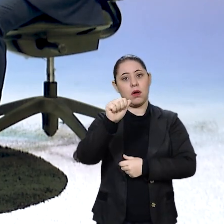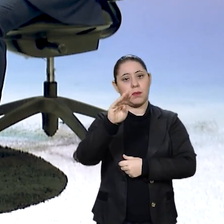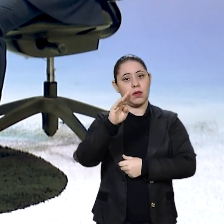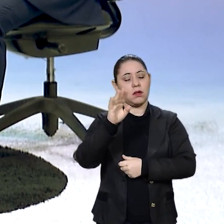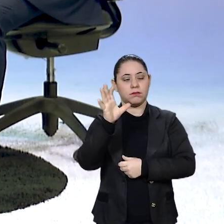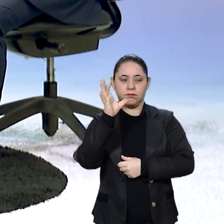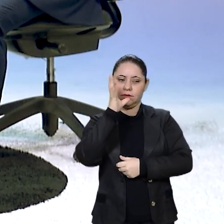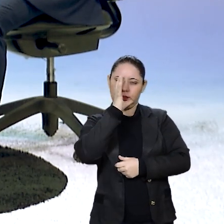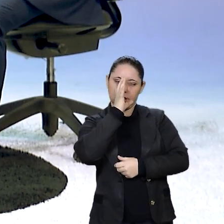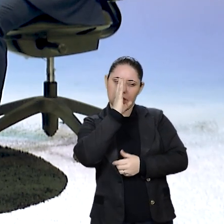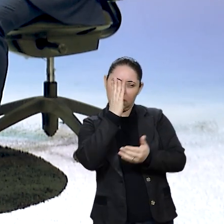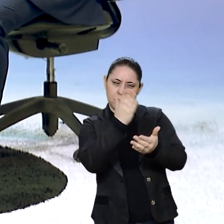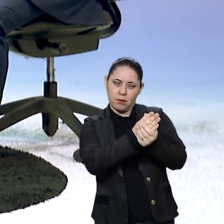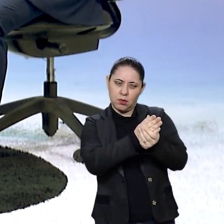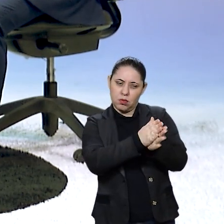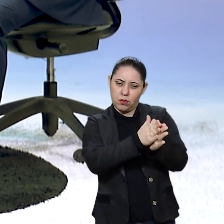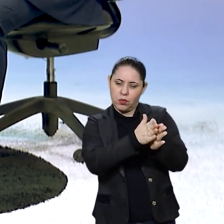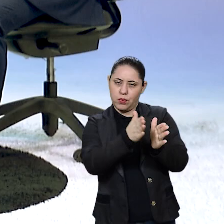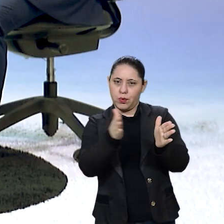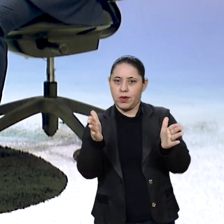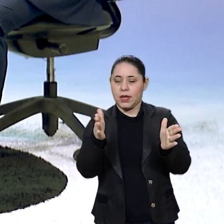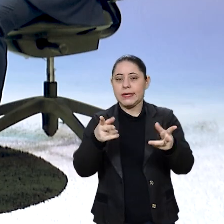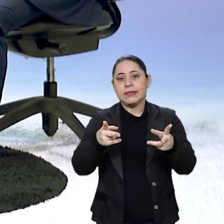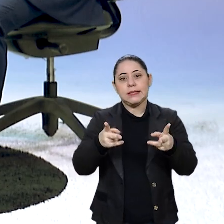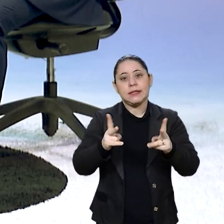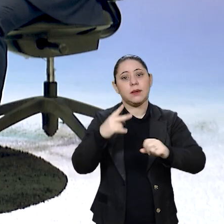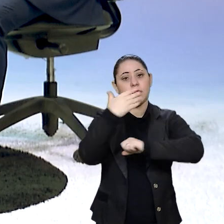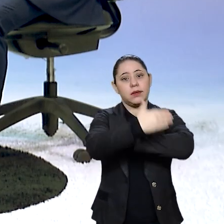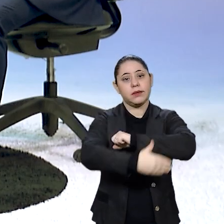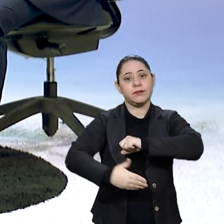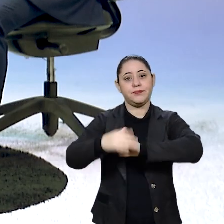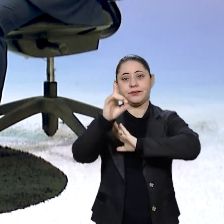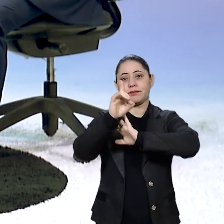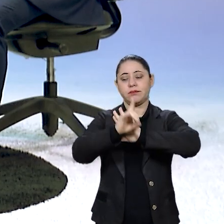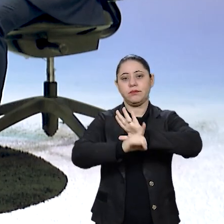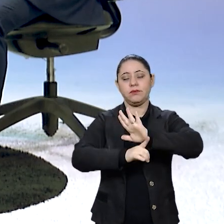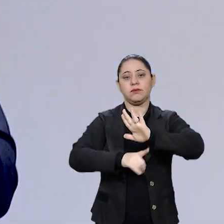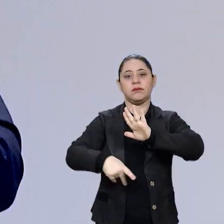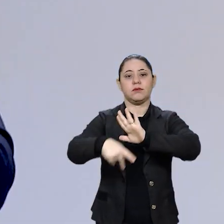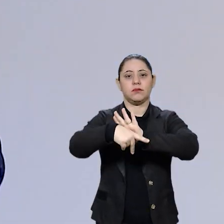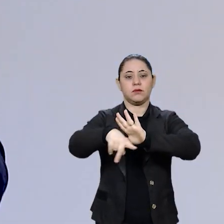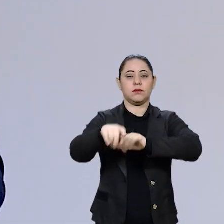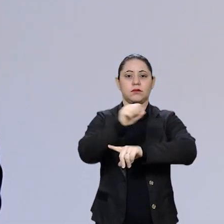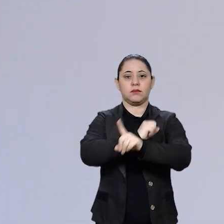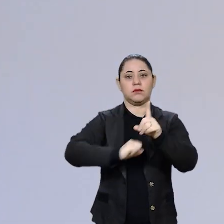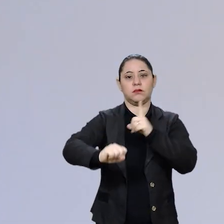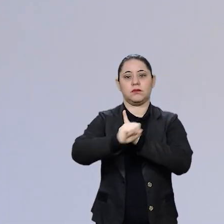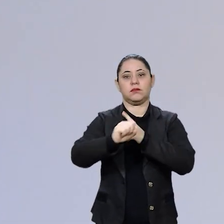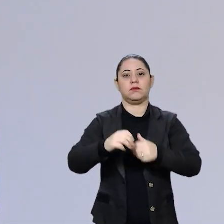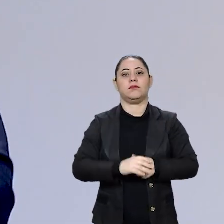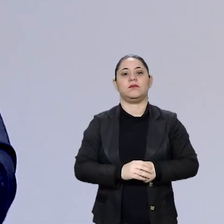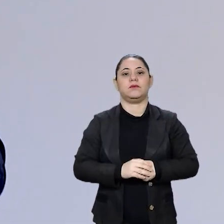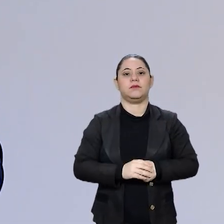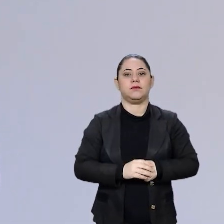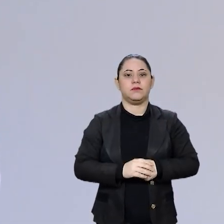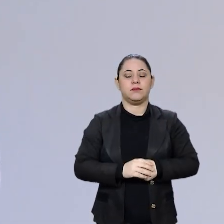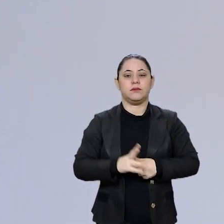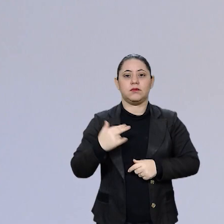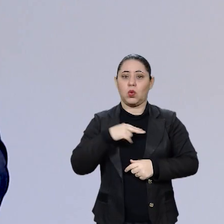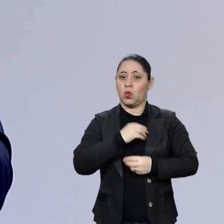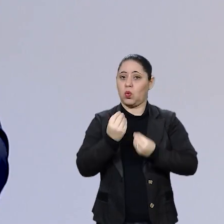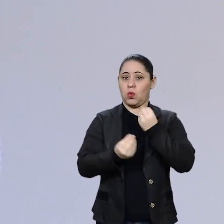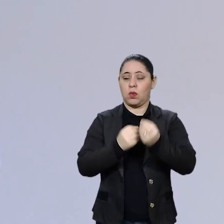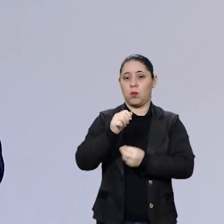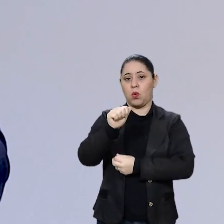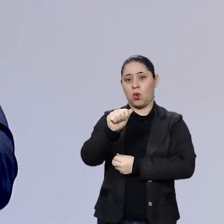dessa PEC, a OAB sempre em defesa dos direitos e garantias fundamentais e da sociedade. Então, nós como OAB, se nos